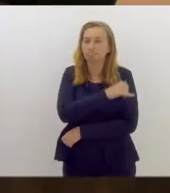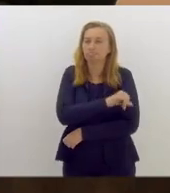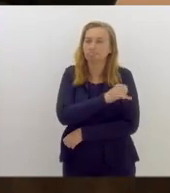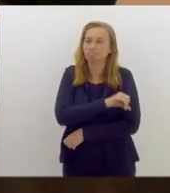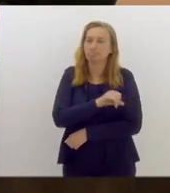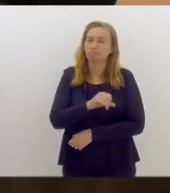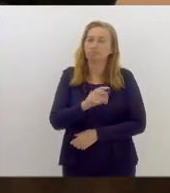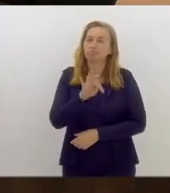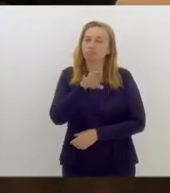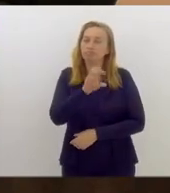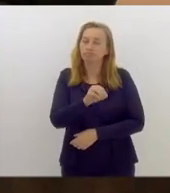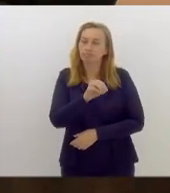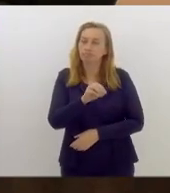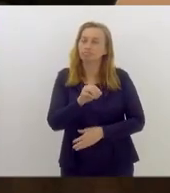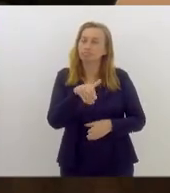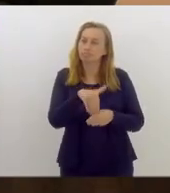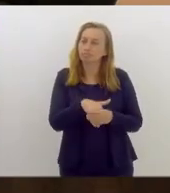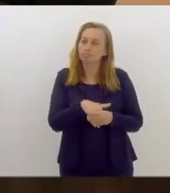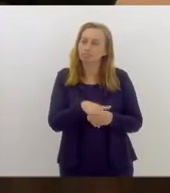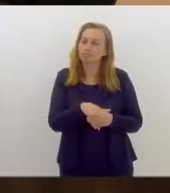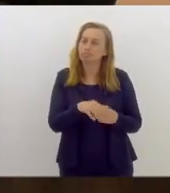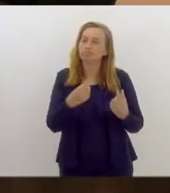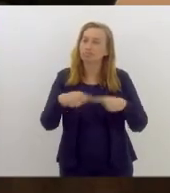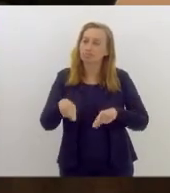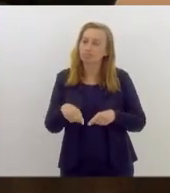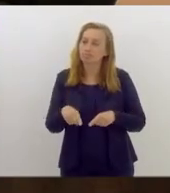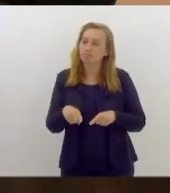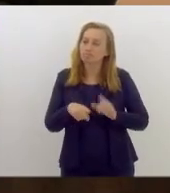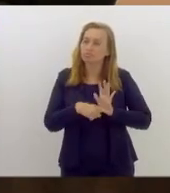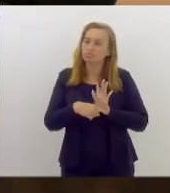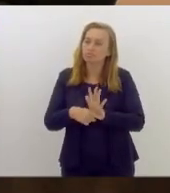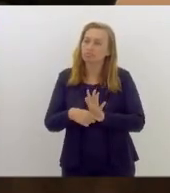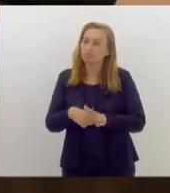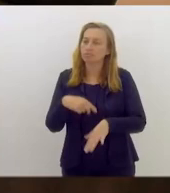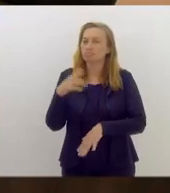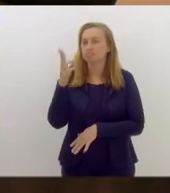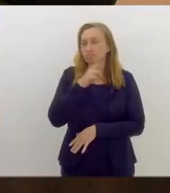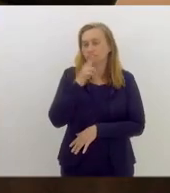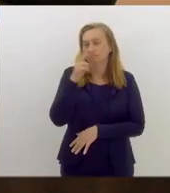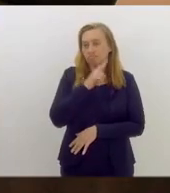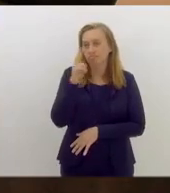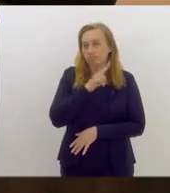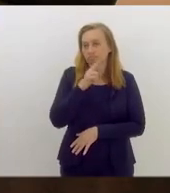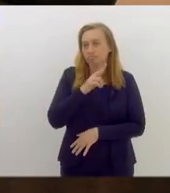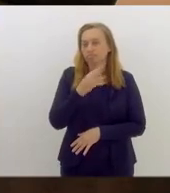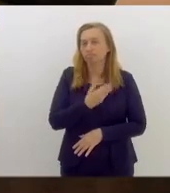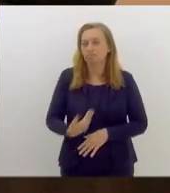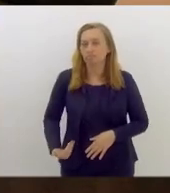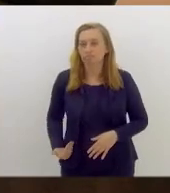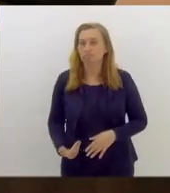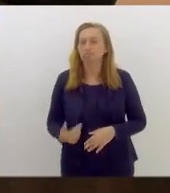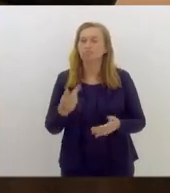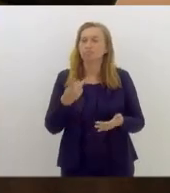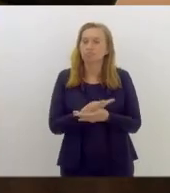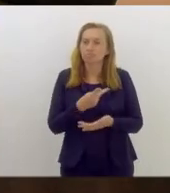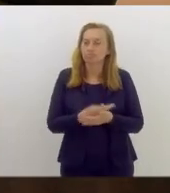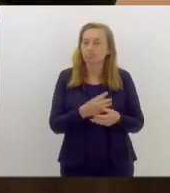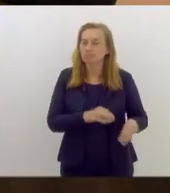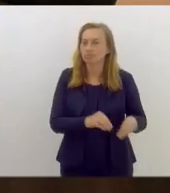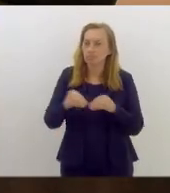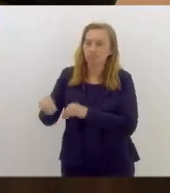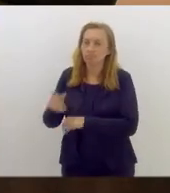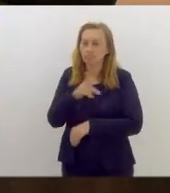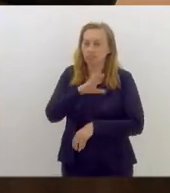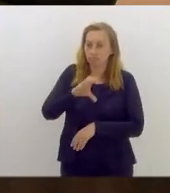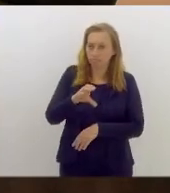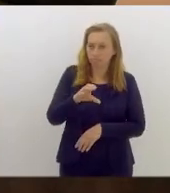Brasil, votado em bloco contra esse auxílio emergencial, mesmo negociando com o governo, mesmo admitindo nessa PEC da transição 23 bilhões